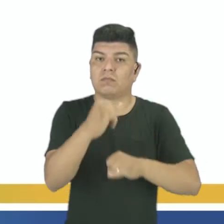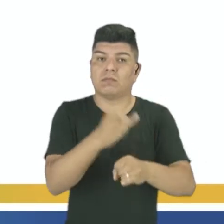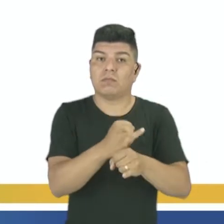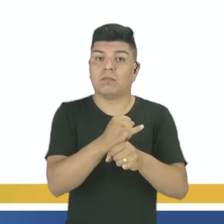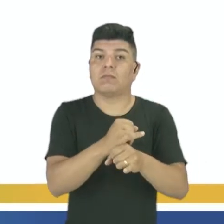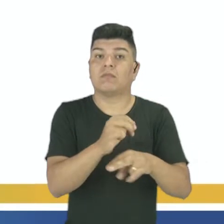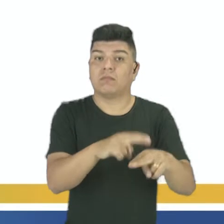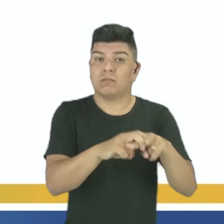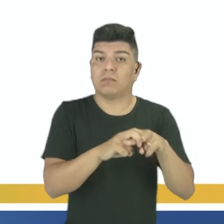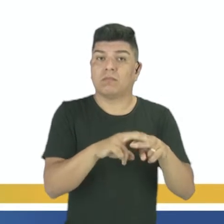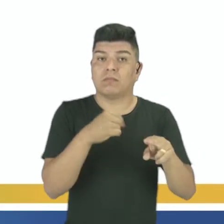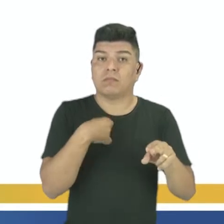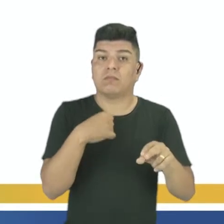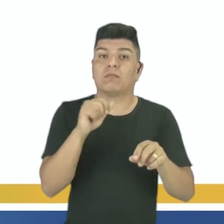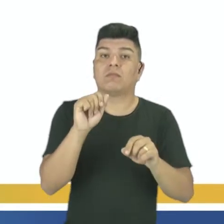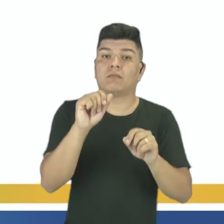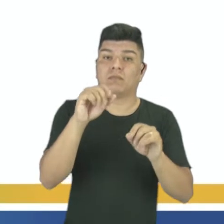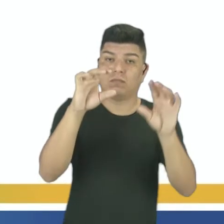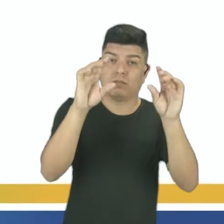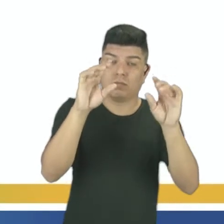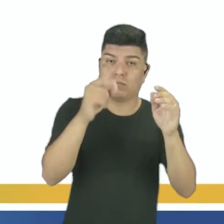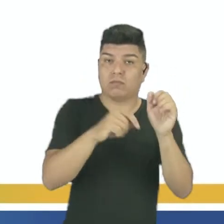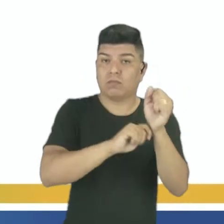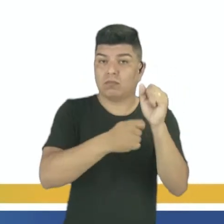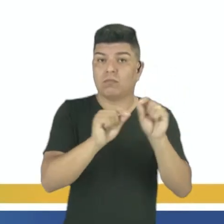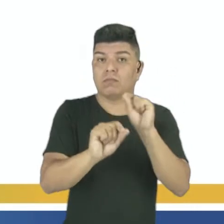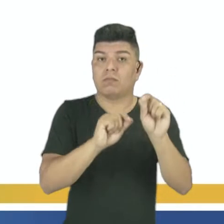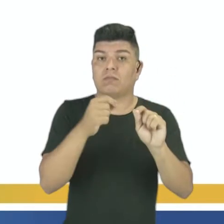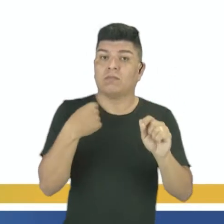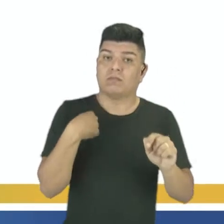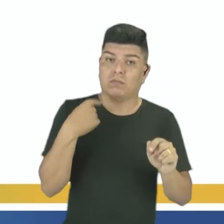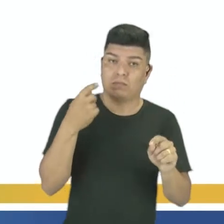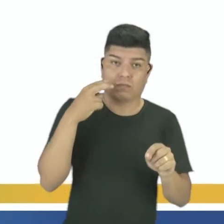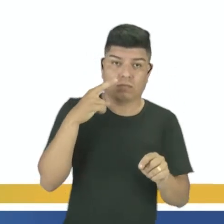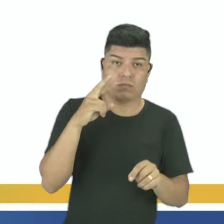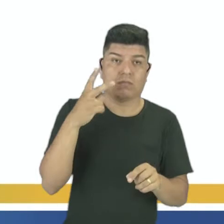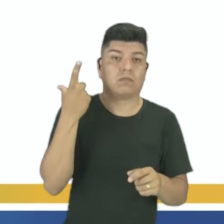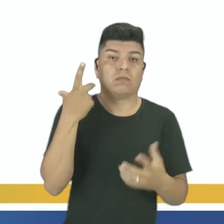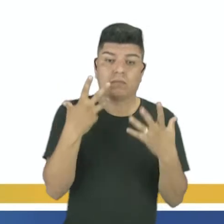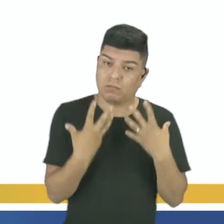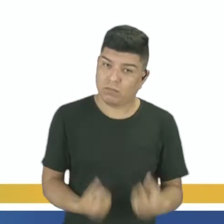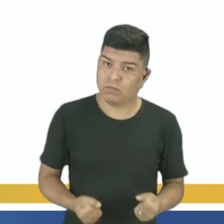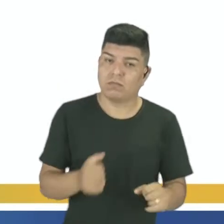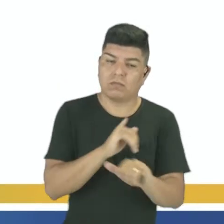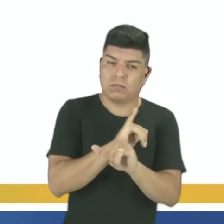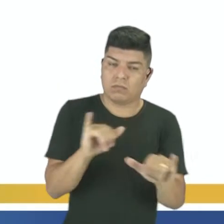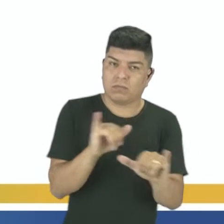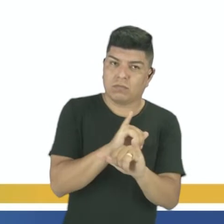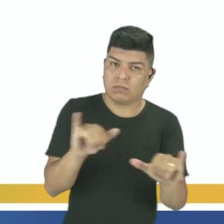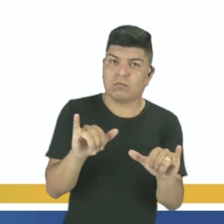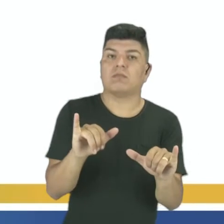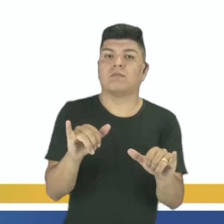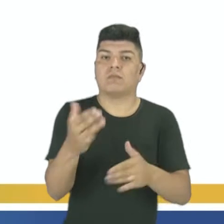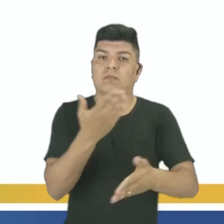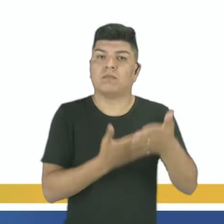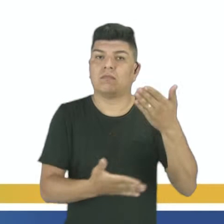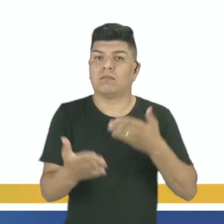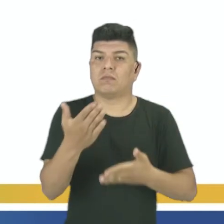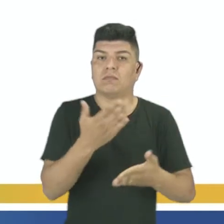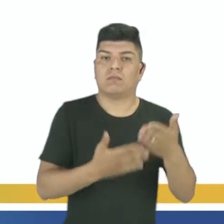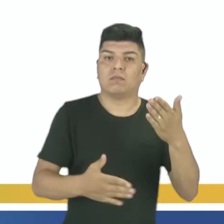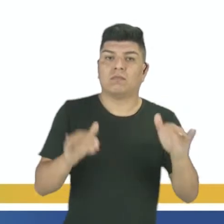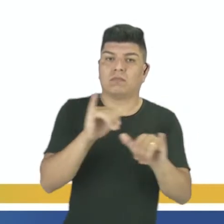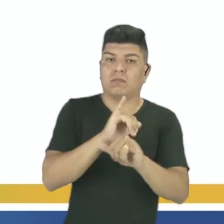Os algoritmos, códigos, definem se você vai receber determinada informação. Punição para quem espalha notícias